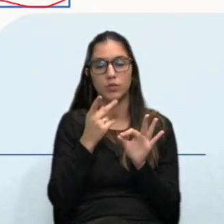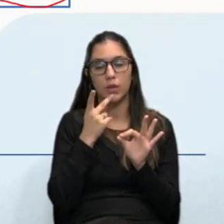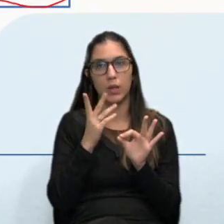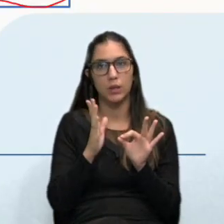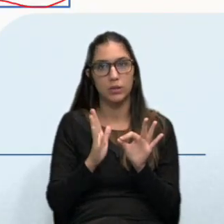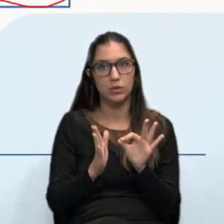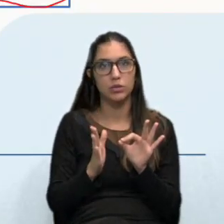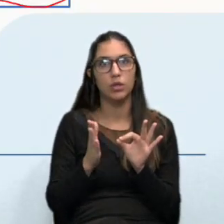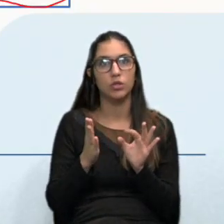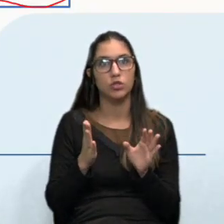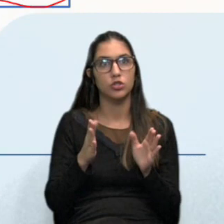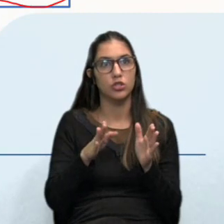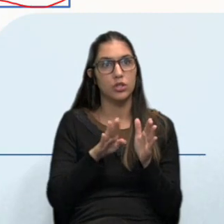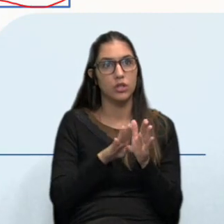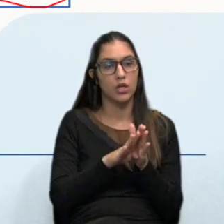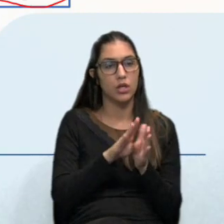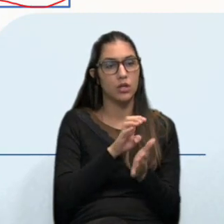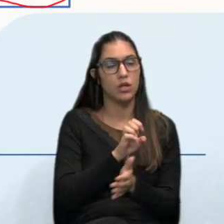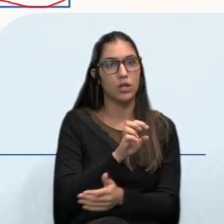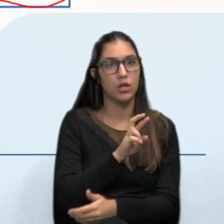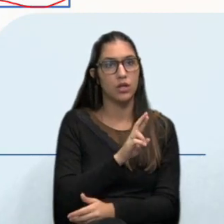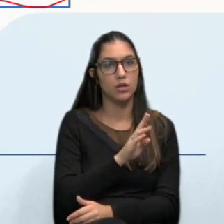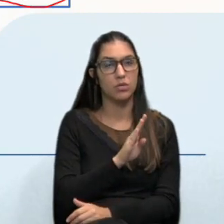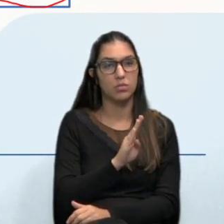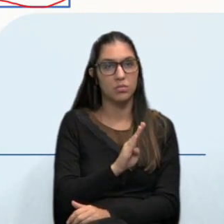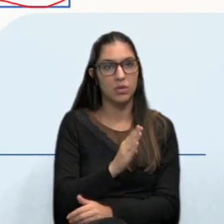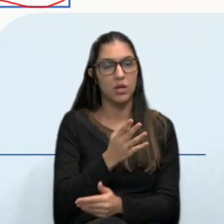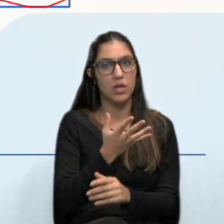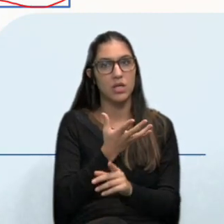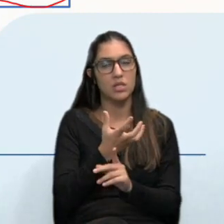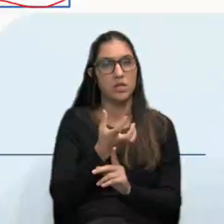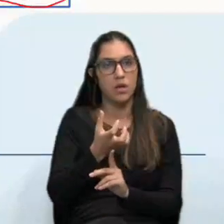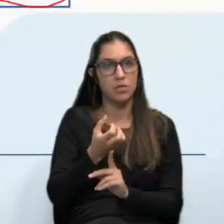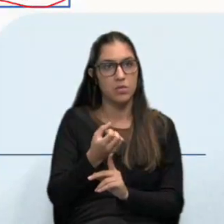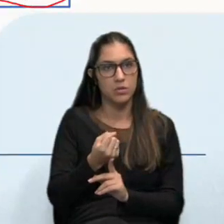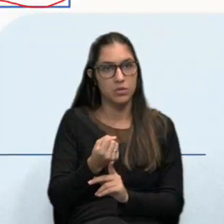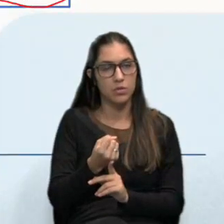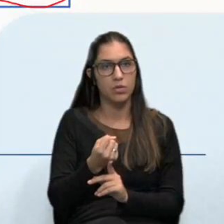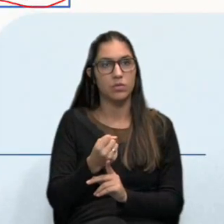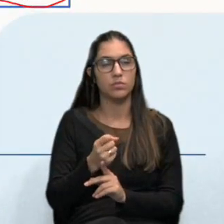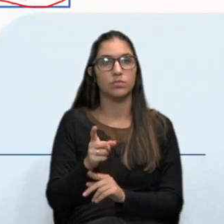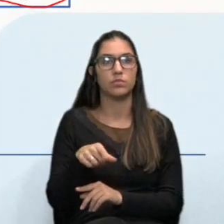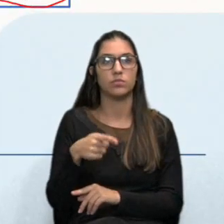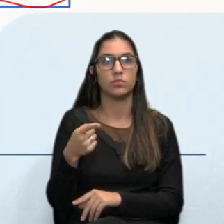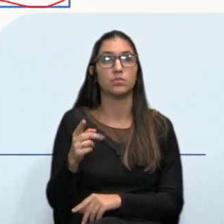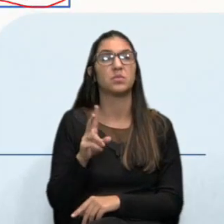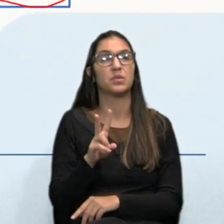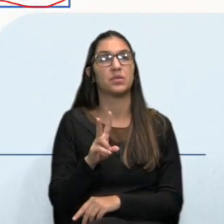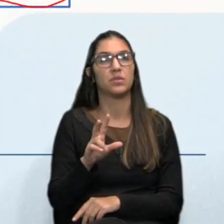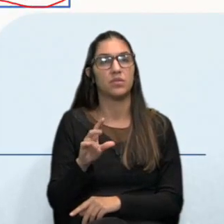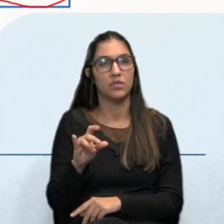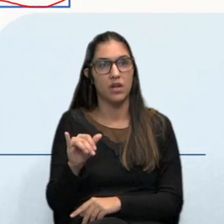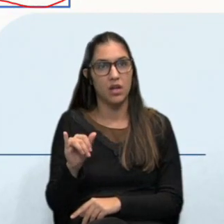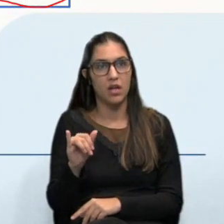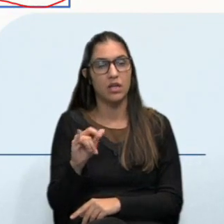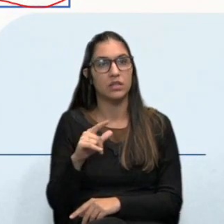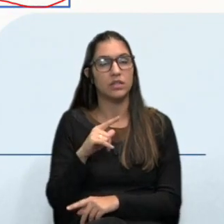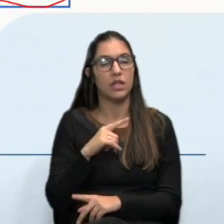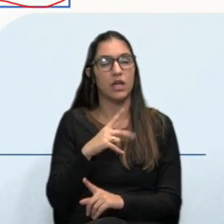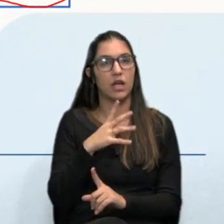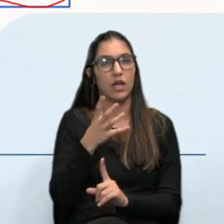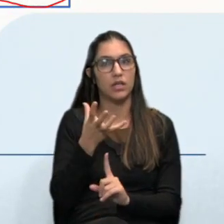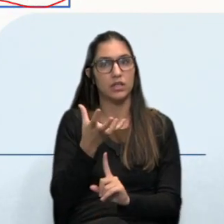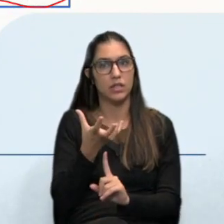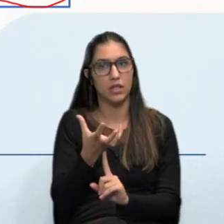falar, vai chegar lá na estação radiobase receptora, que tem uma